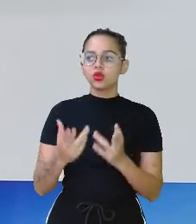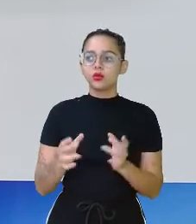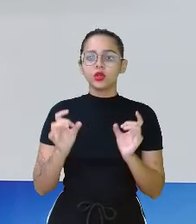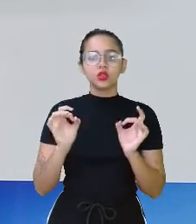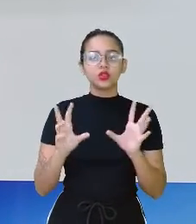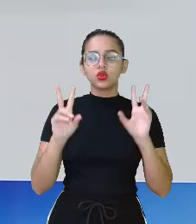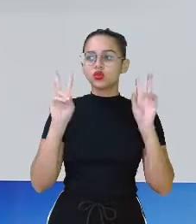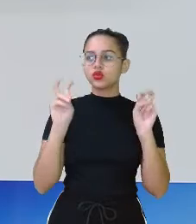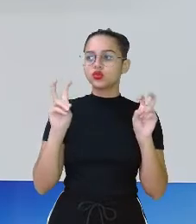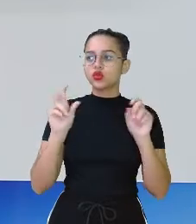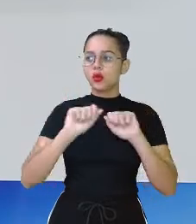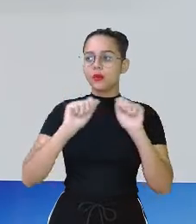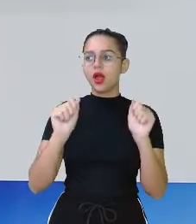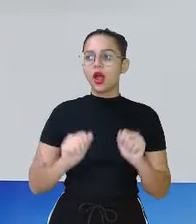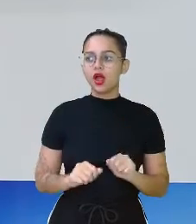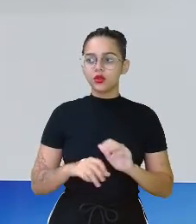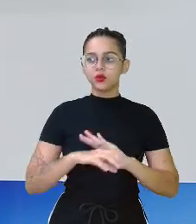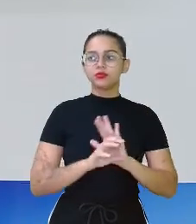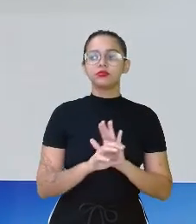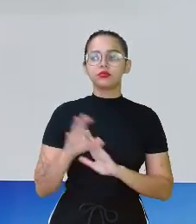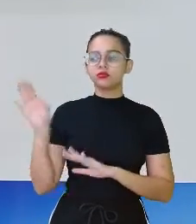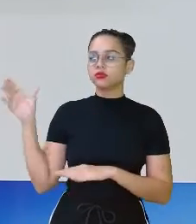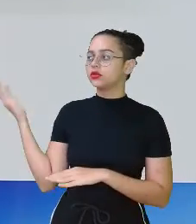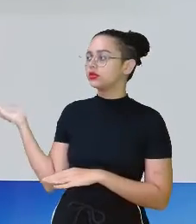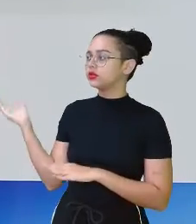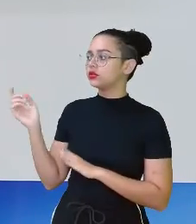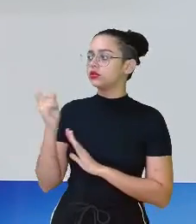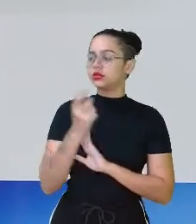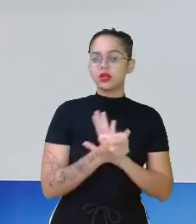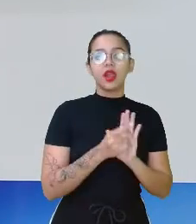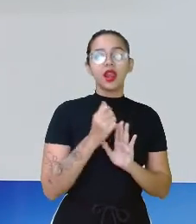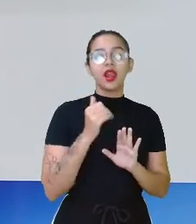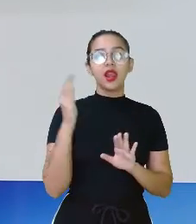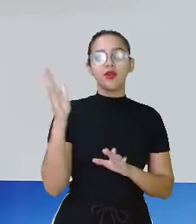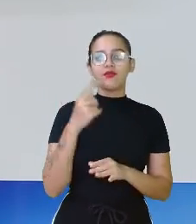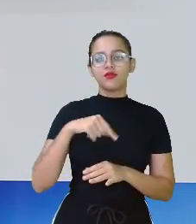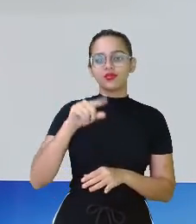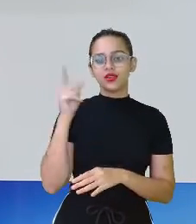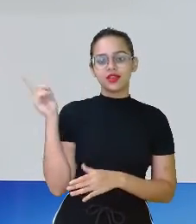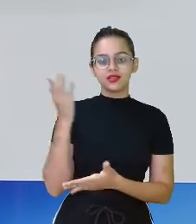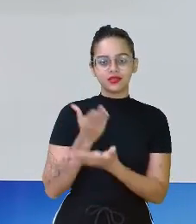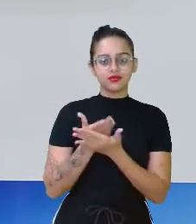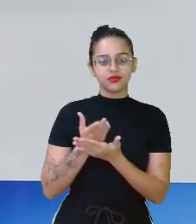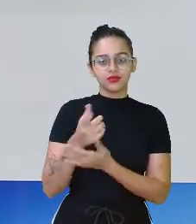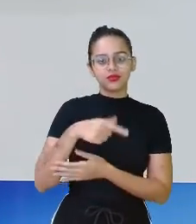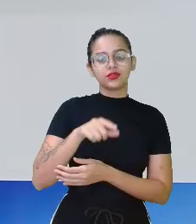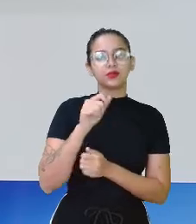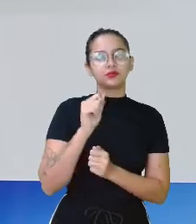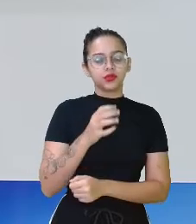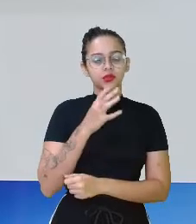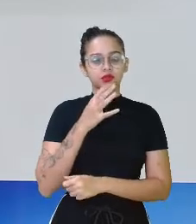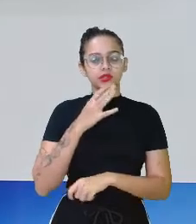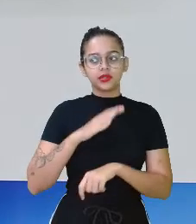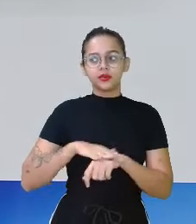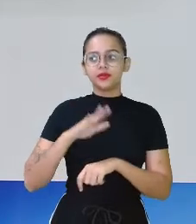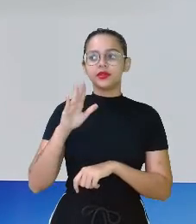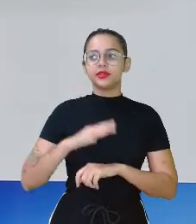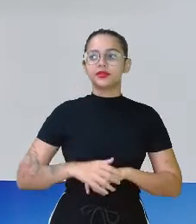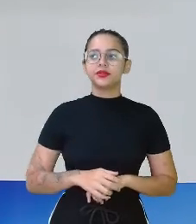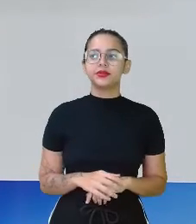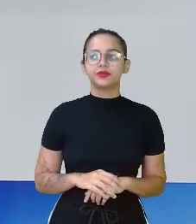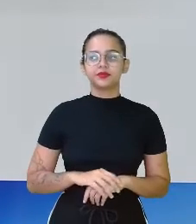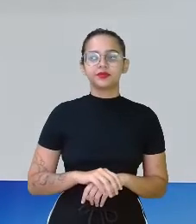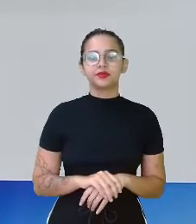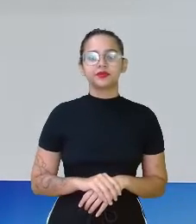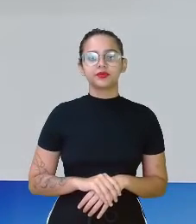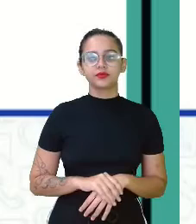arte conceitual. Então, esse QR Code leva vocês para essa aula, para que vocês possam conhecer mais, ampliar esse universo. Vamos